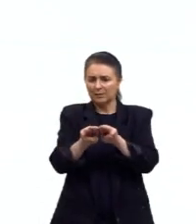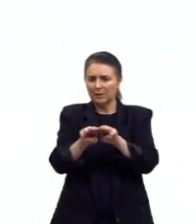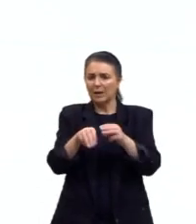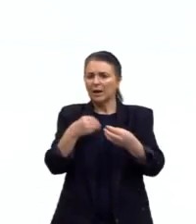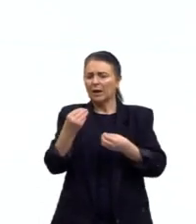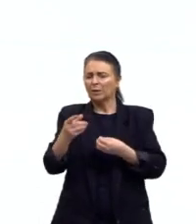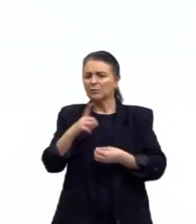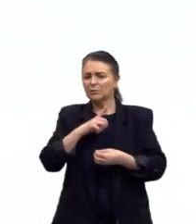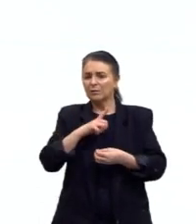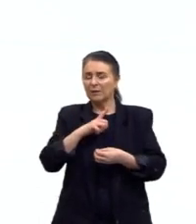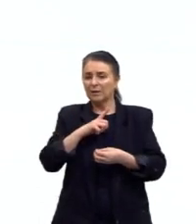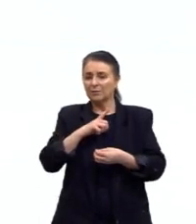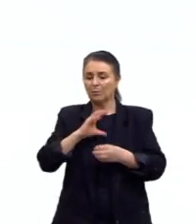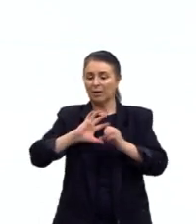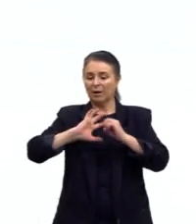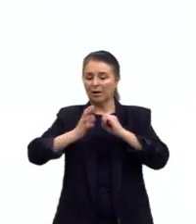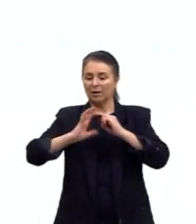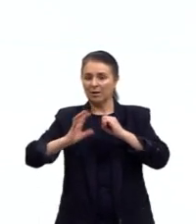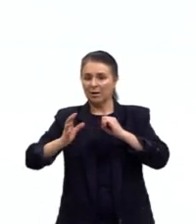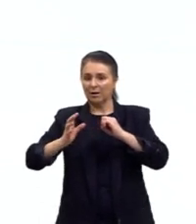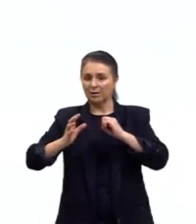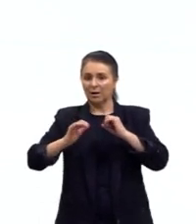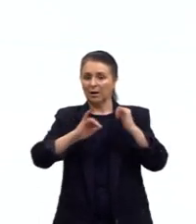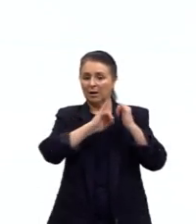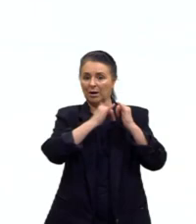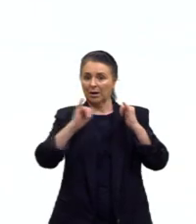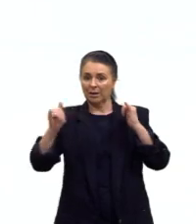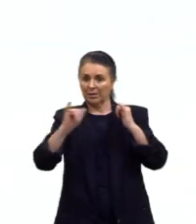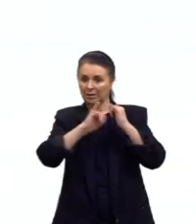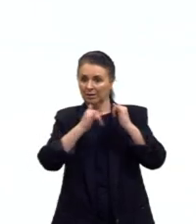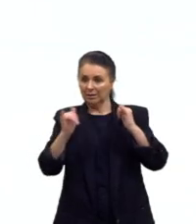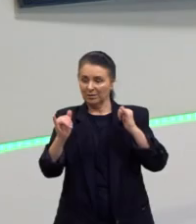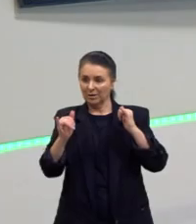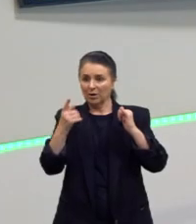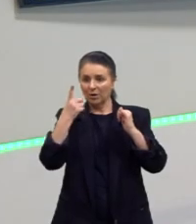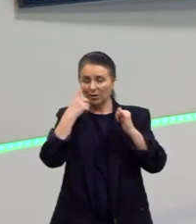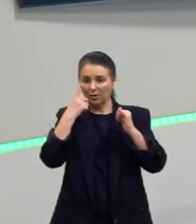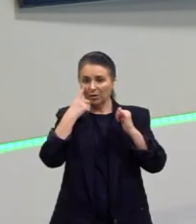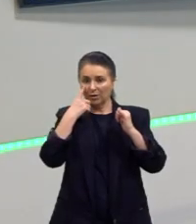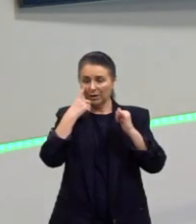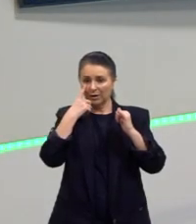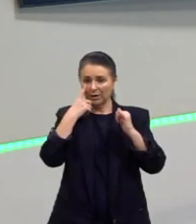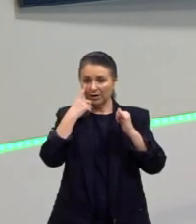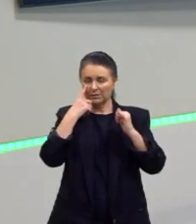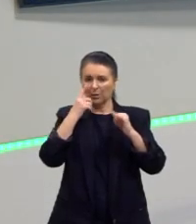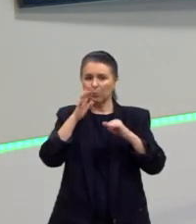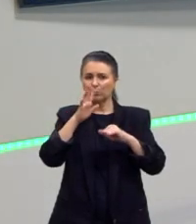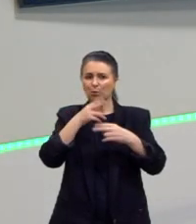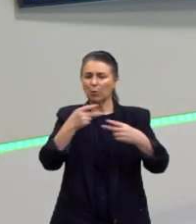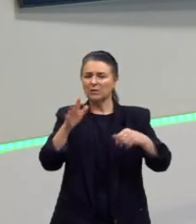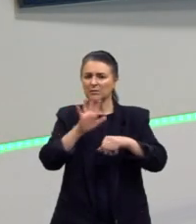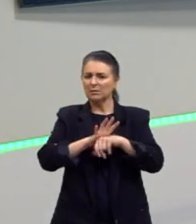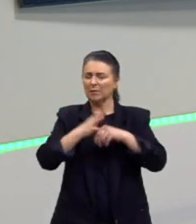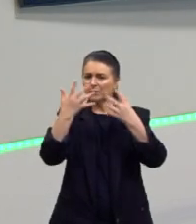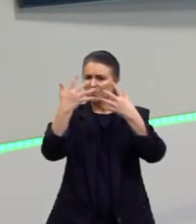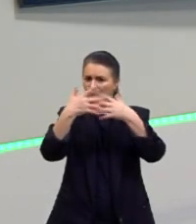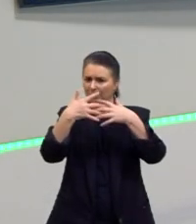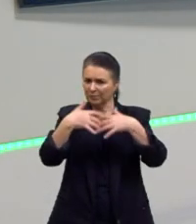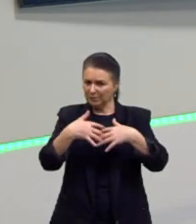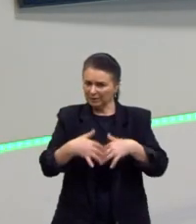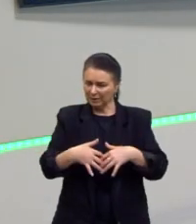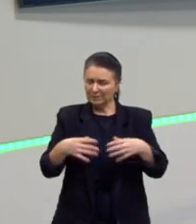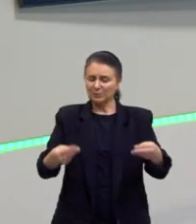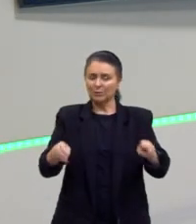gente tivesse uma carga elétrica aqui, tá? Vejam que sempre que a gente está falando de questões mais complexas do magnetismo, a gente sempre